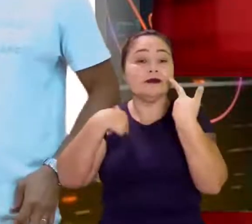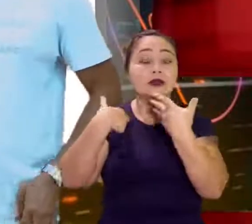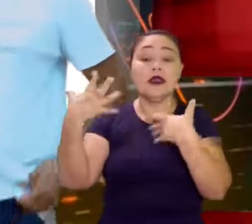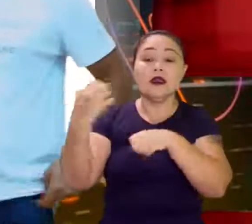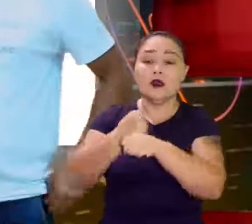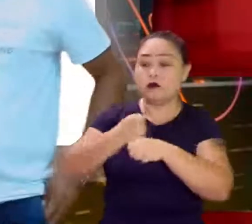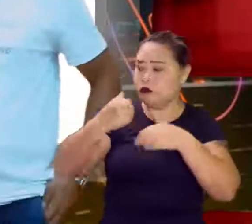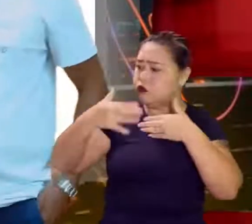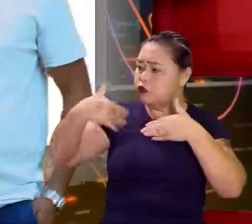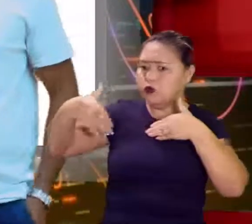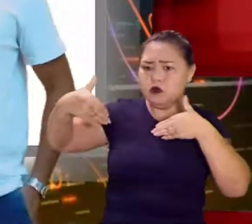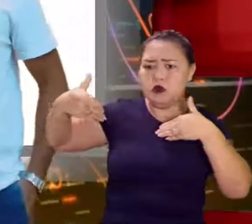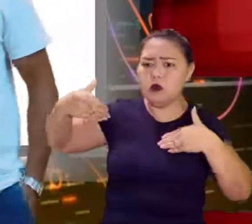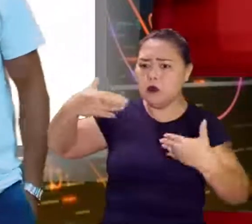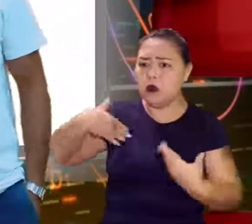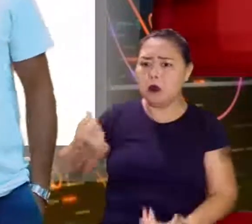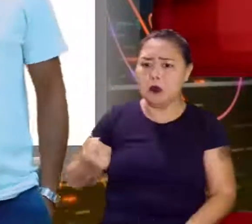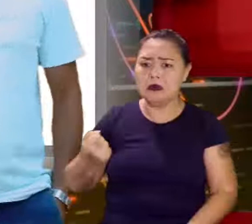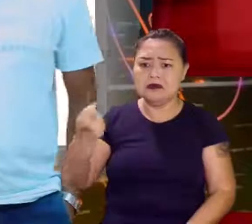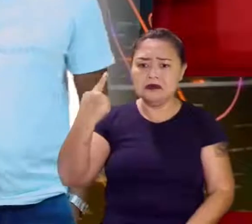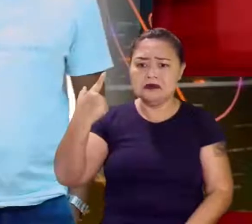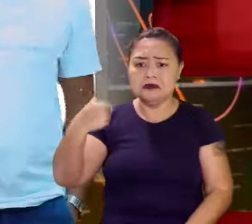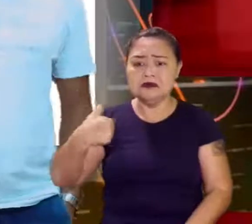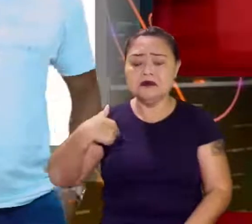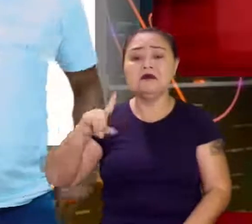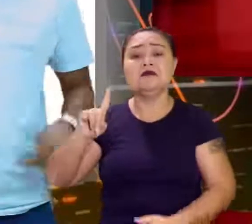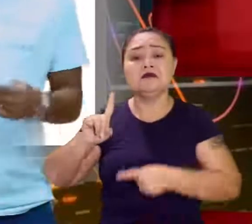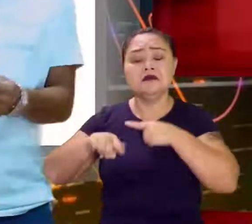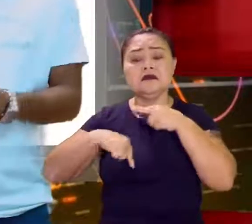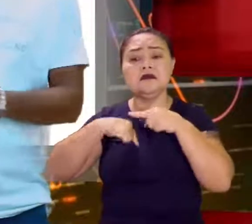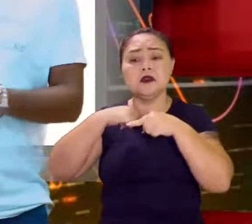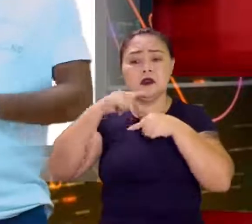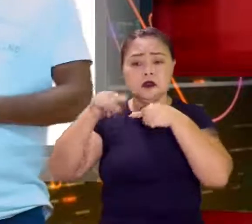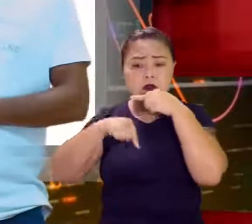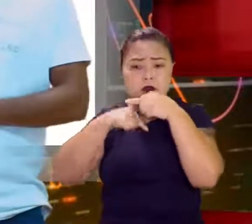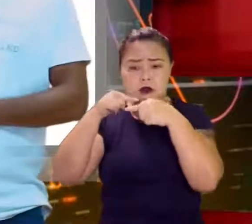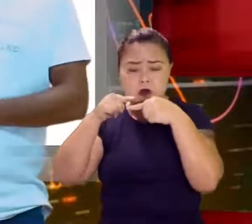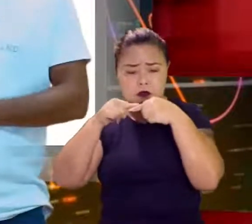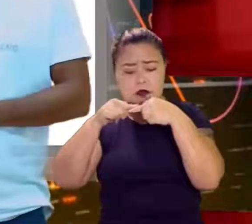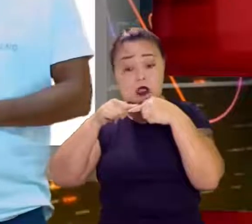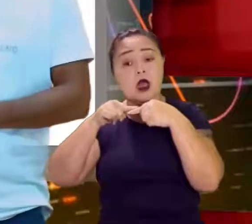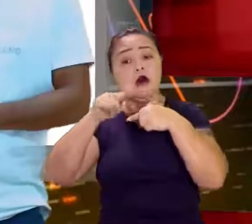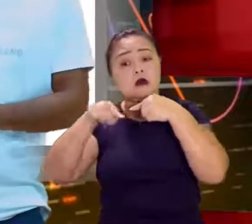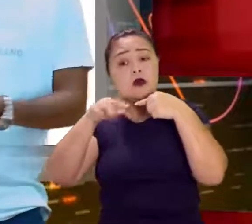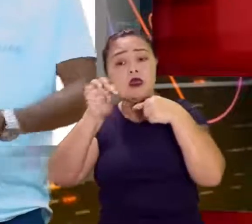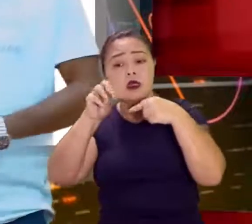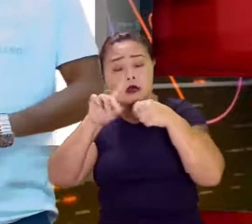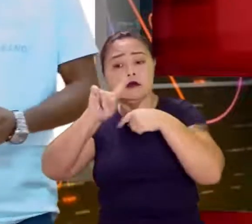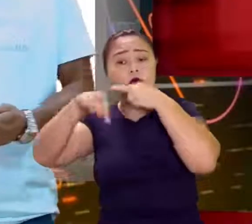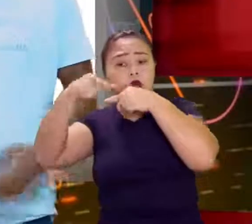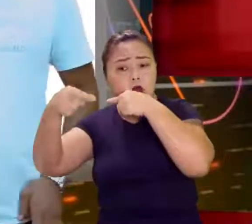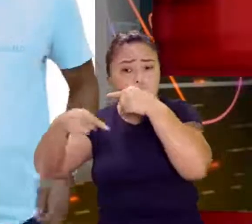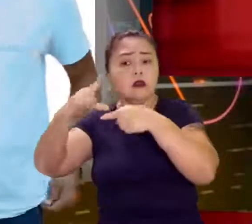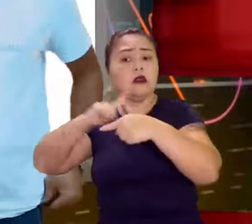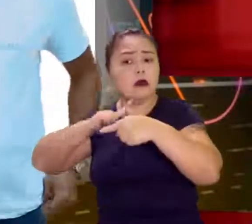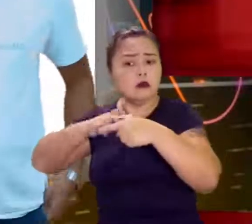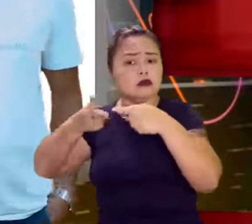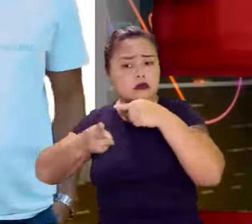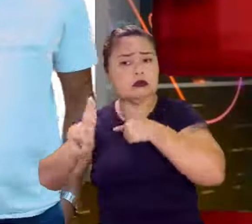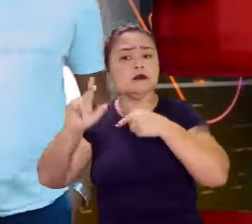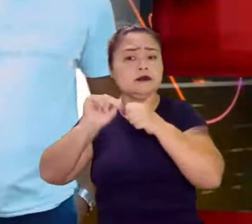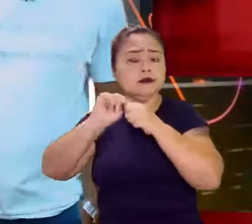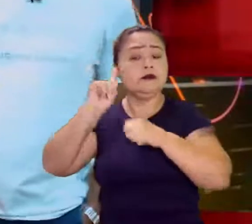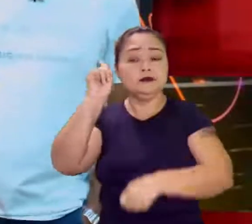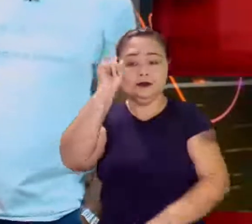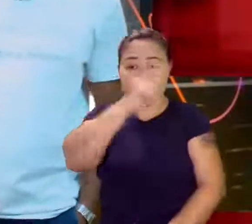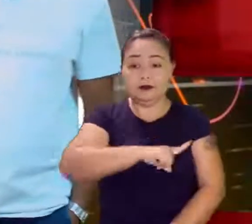que é infinito é um negócio meio estranho, não é? Ainda mais quando você vai aumentando de cada termo, a partir do próximo tem sempre outro, Pois